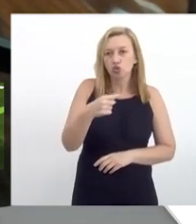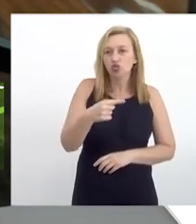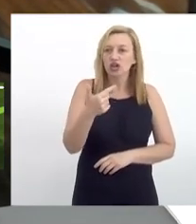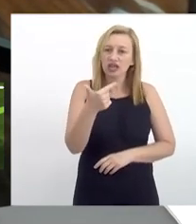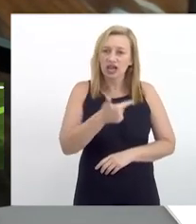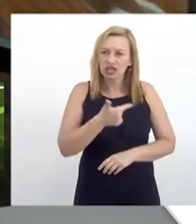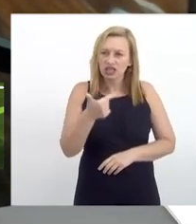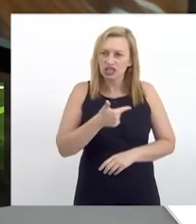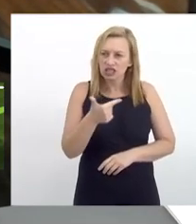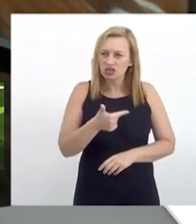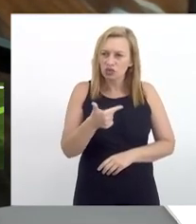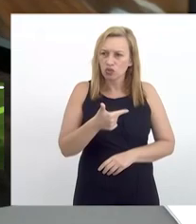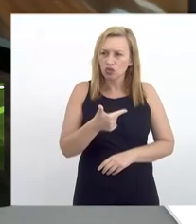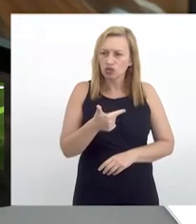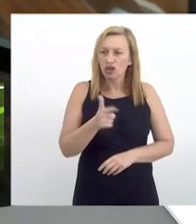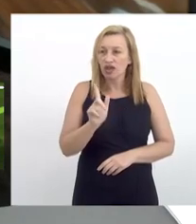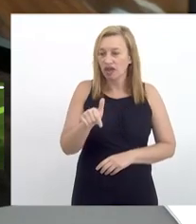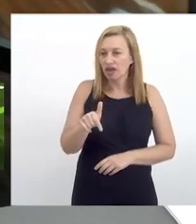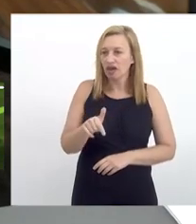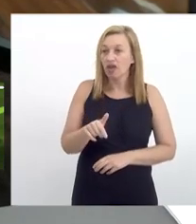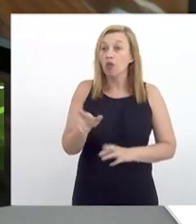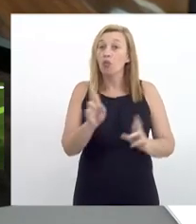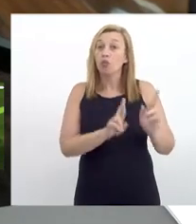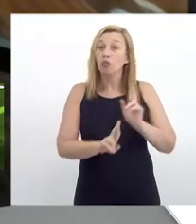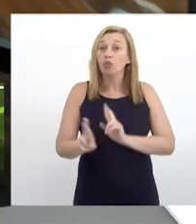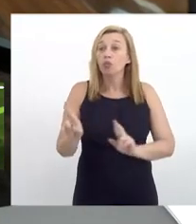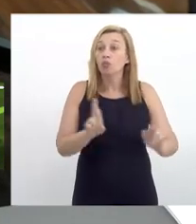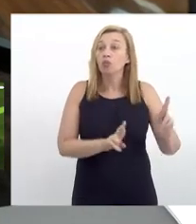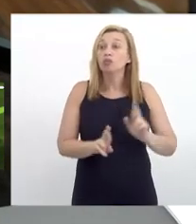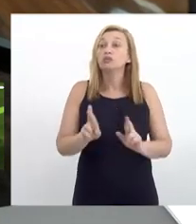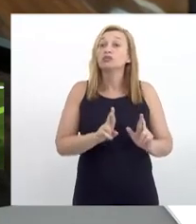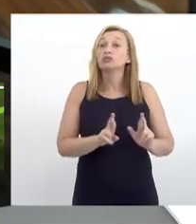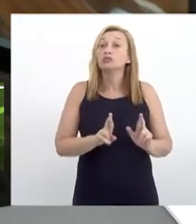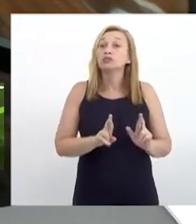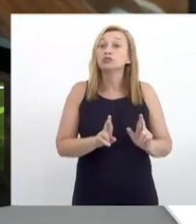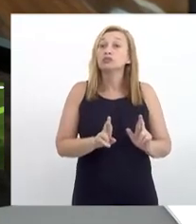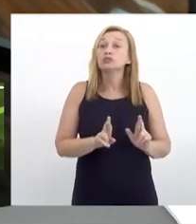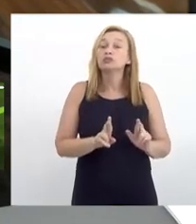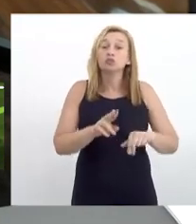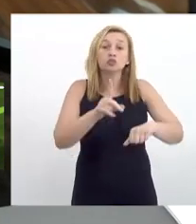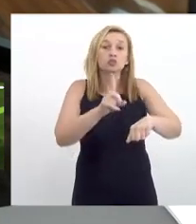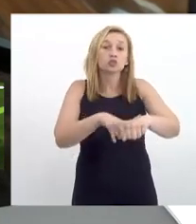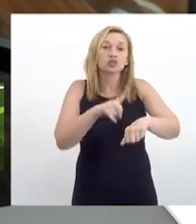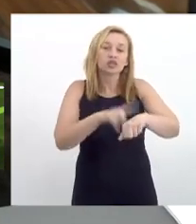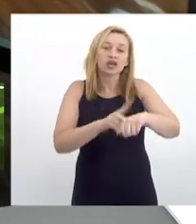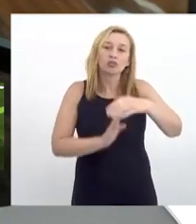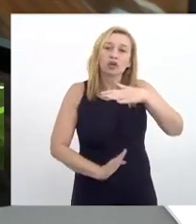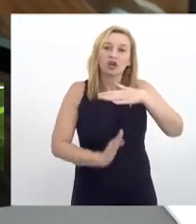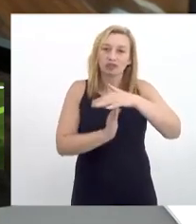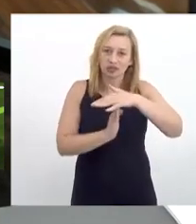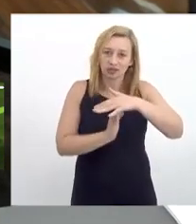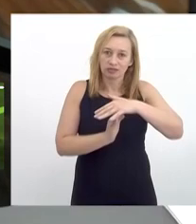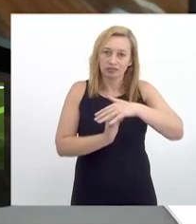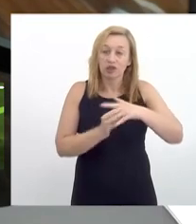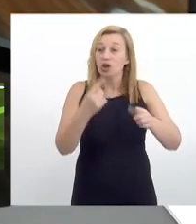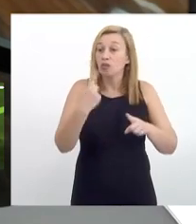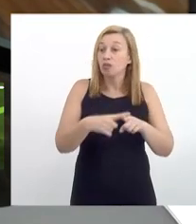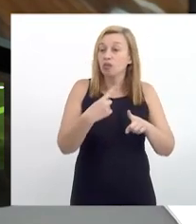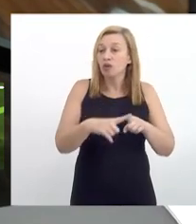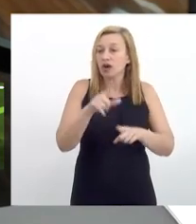segunda é em relação ao tempo limite. Porque, na